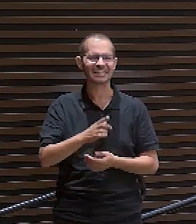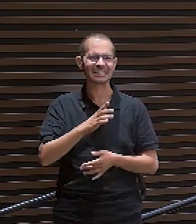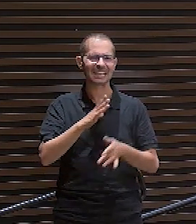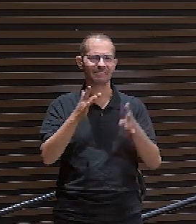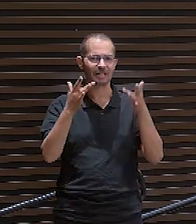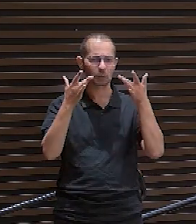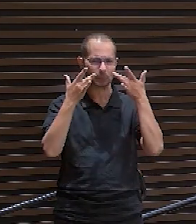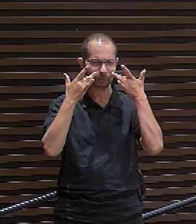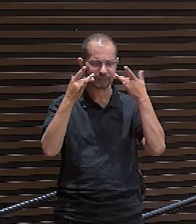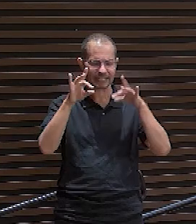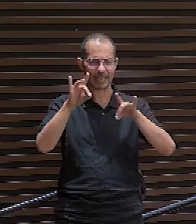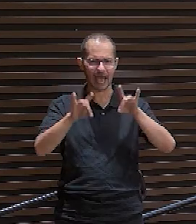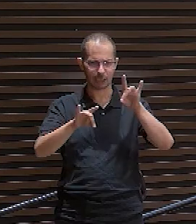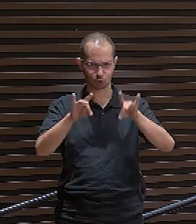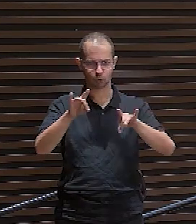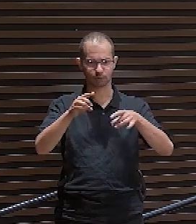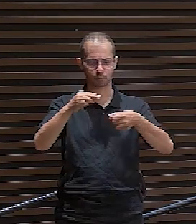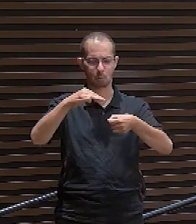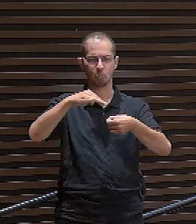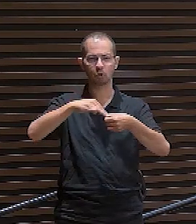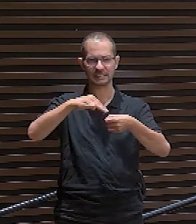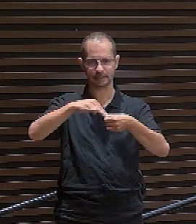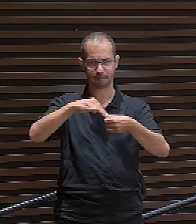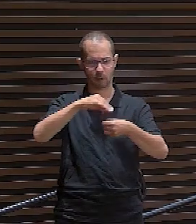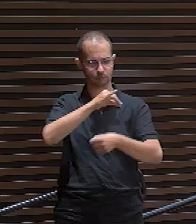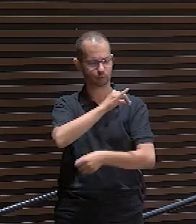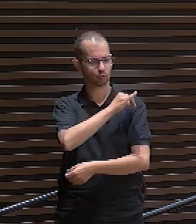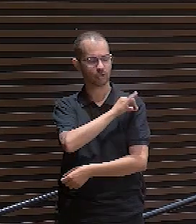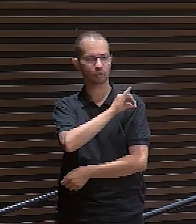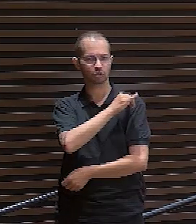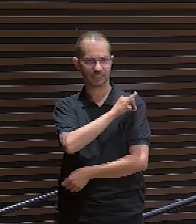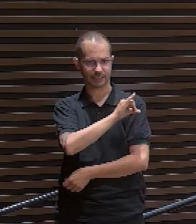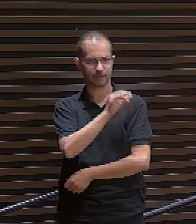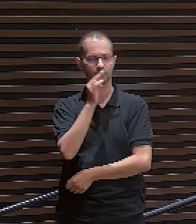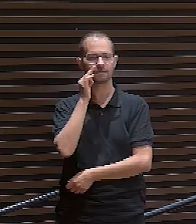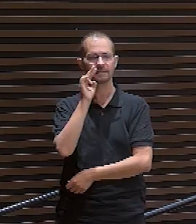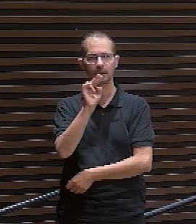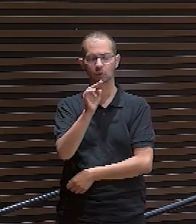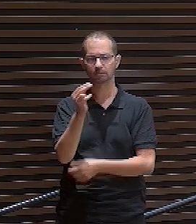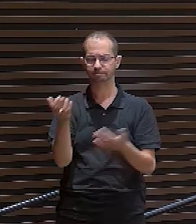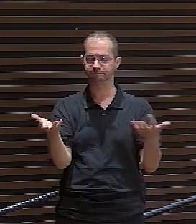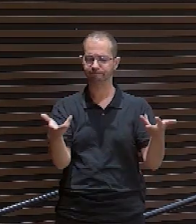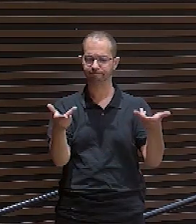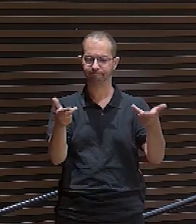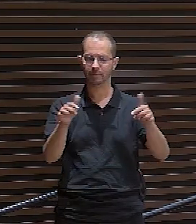Rio de Janeiro, assistindo um grande pianista